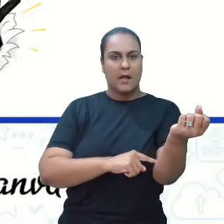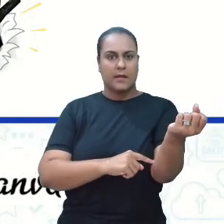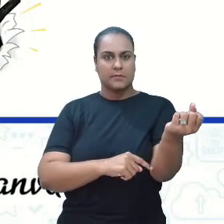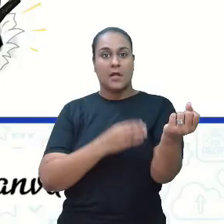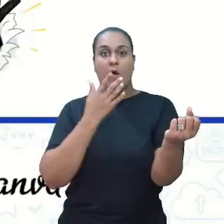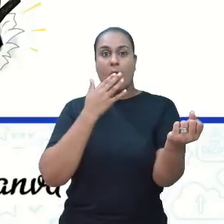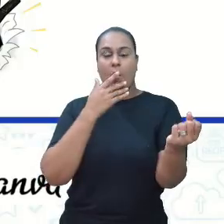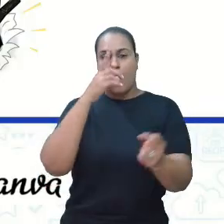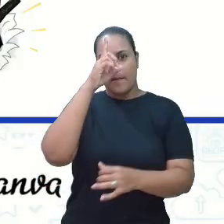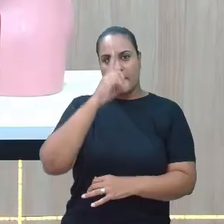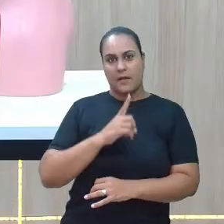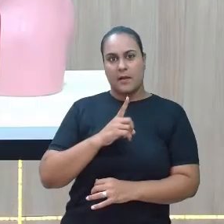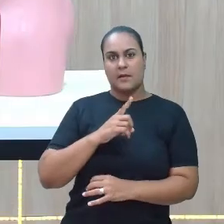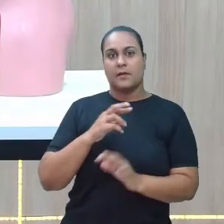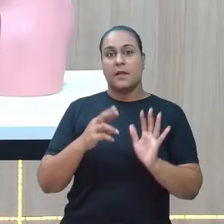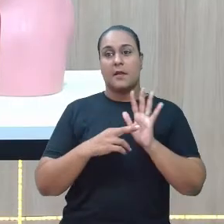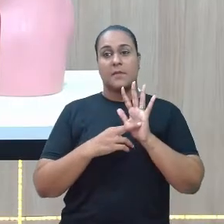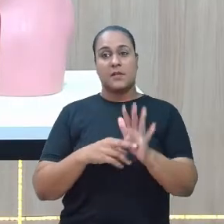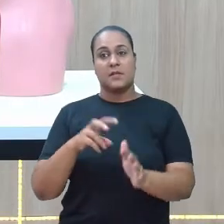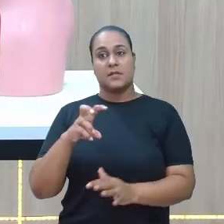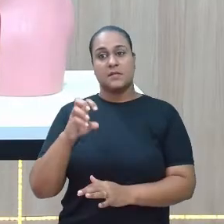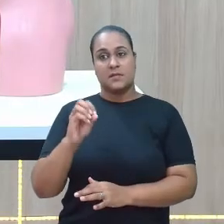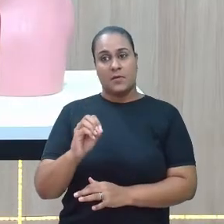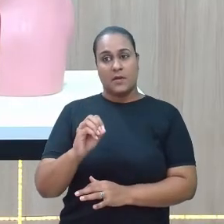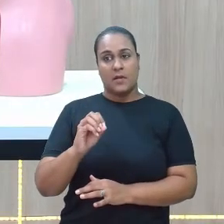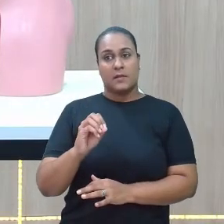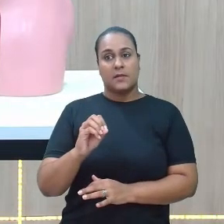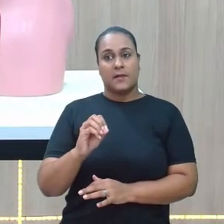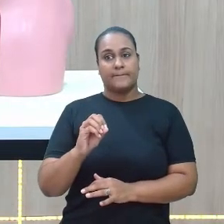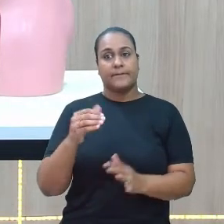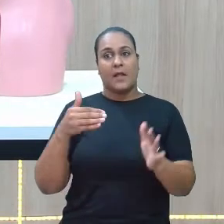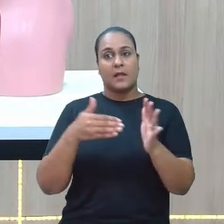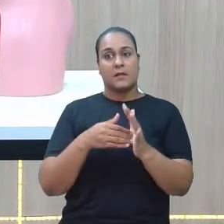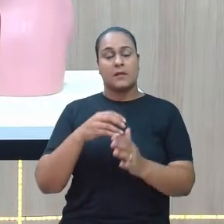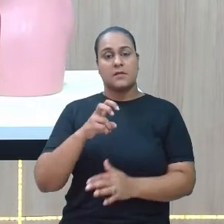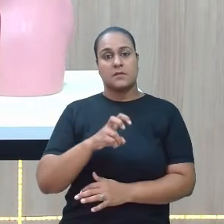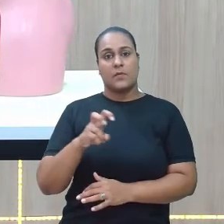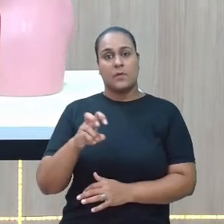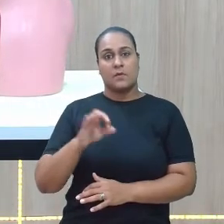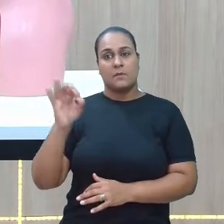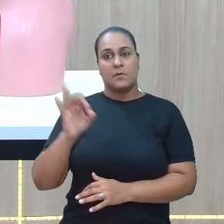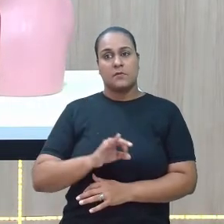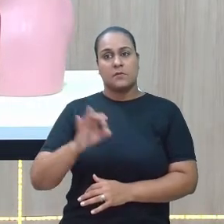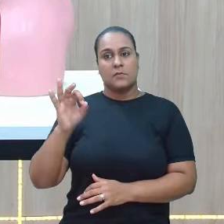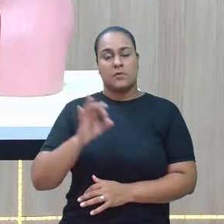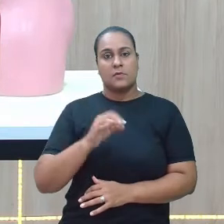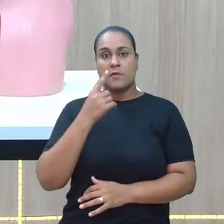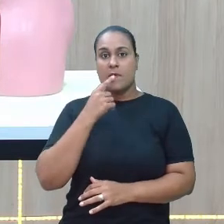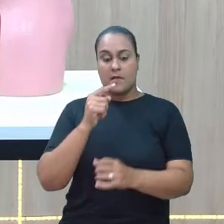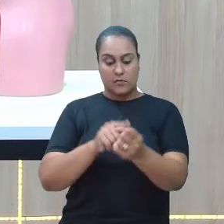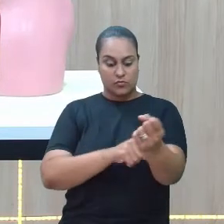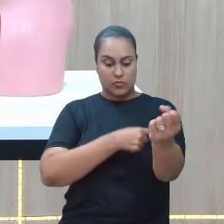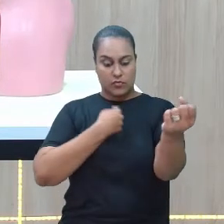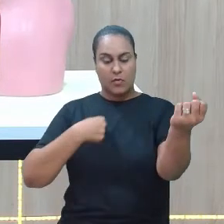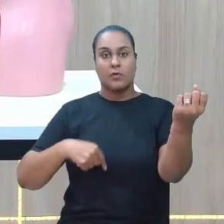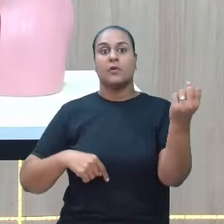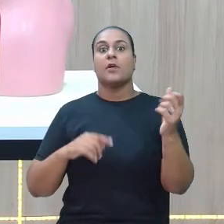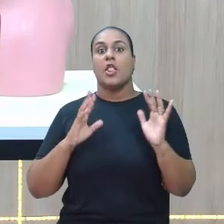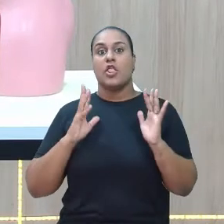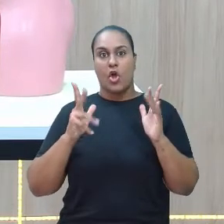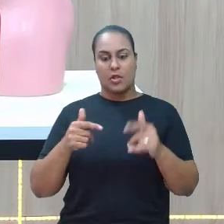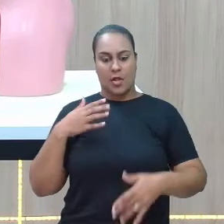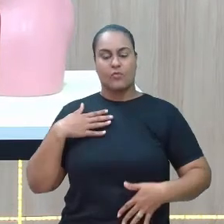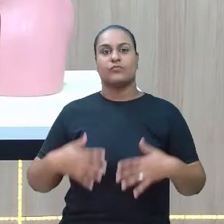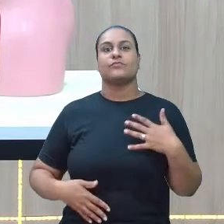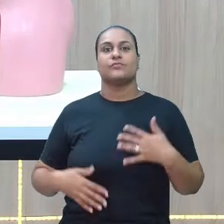e ele representa de 50% a 55% do volume total do sangue, é o